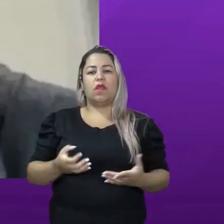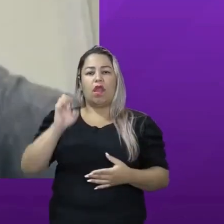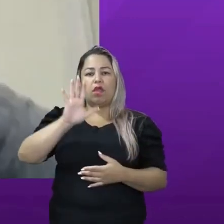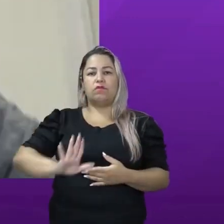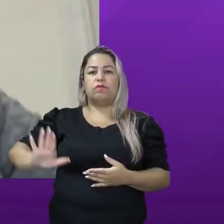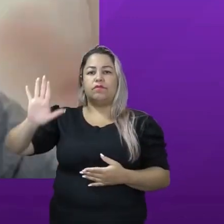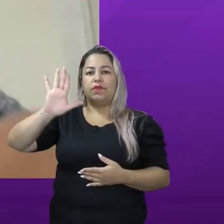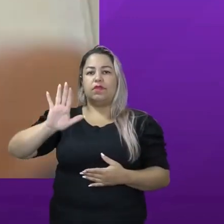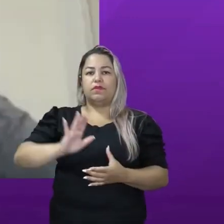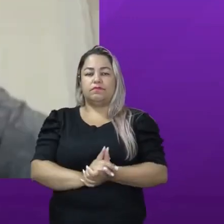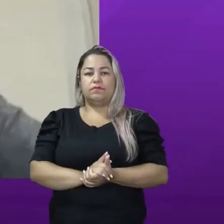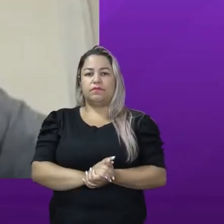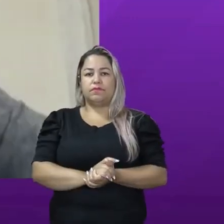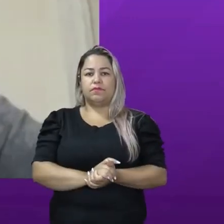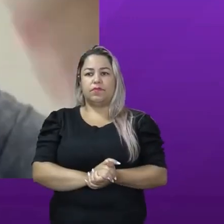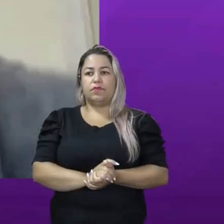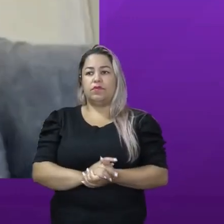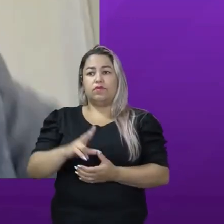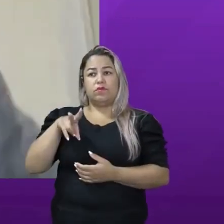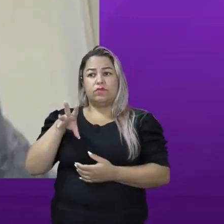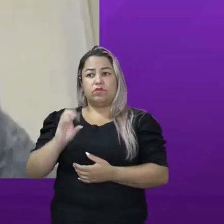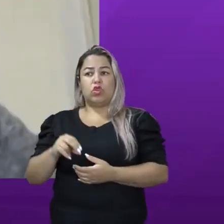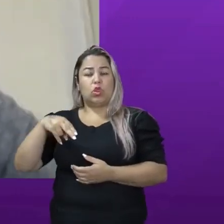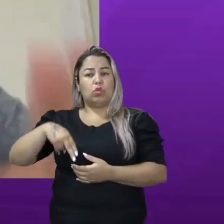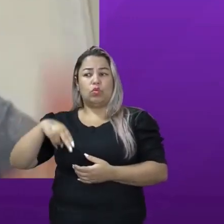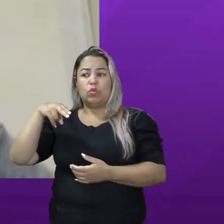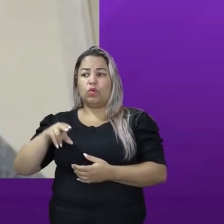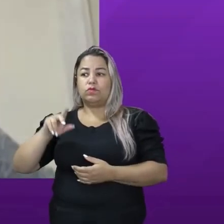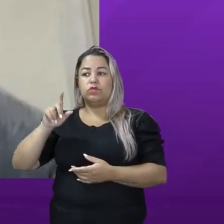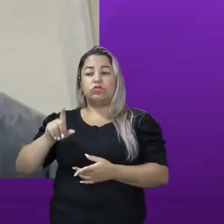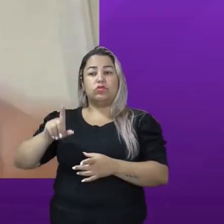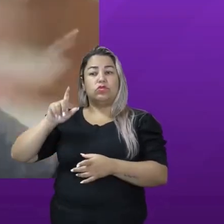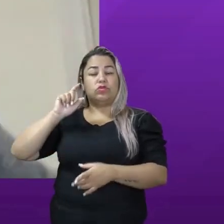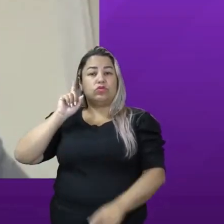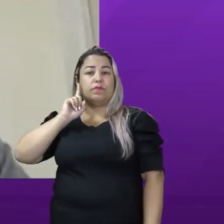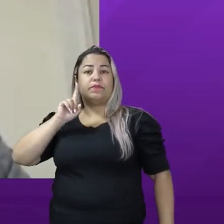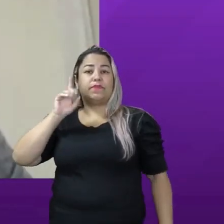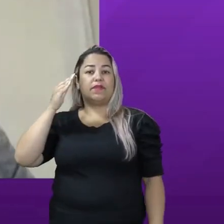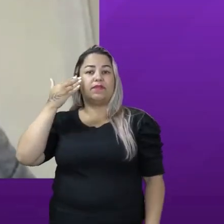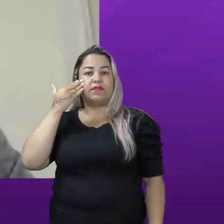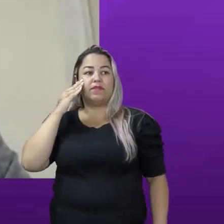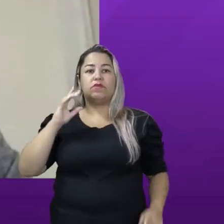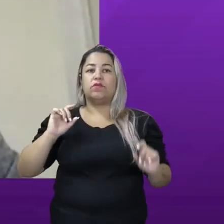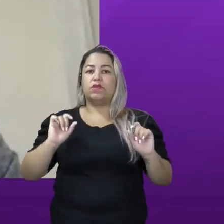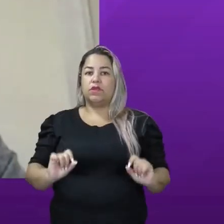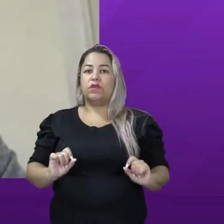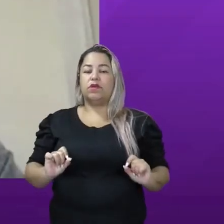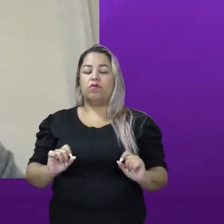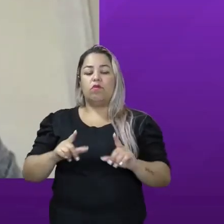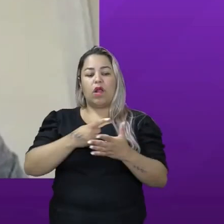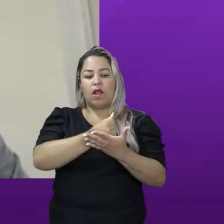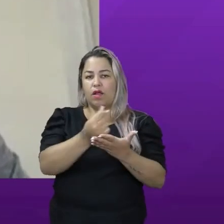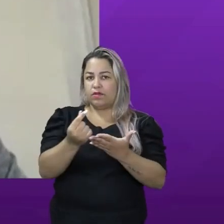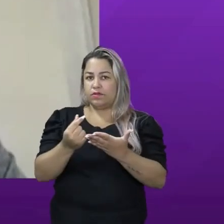das cidades, no pós-anos 50, das cidades norte-americanas, ou seja, entendendo que o padrão do